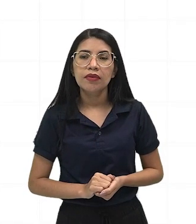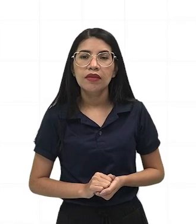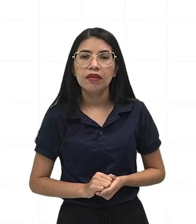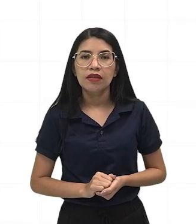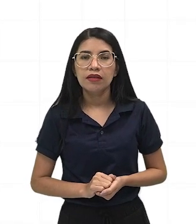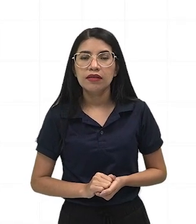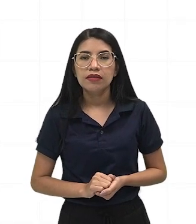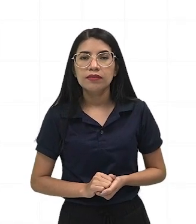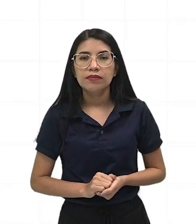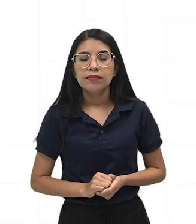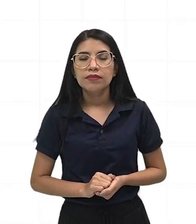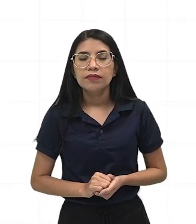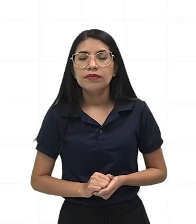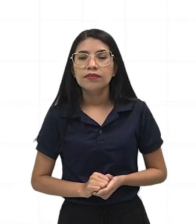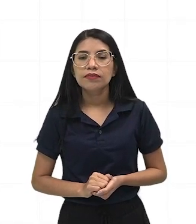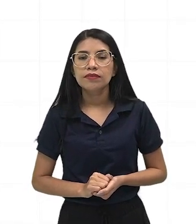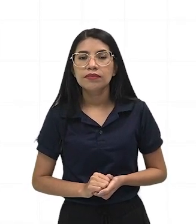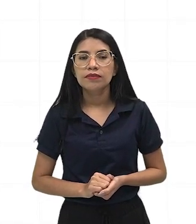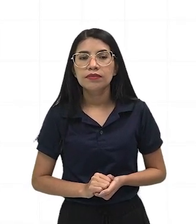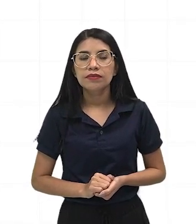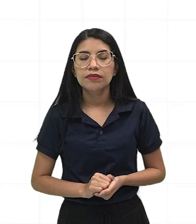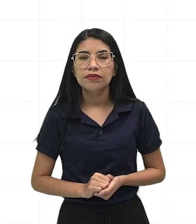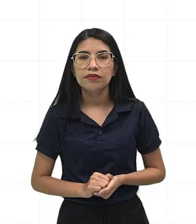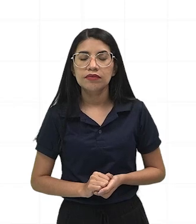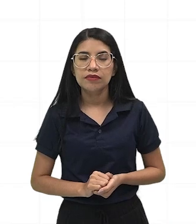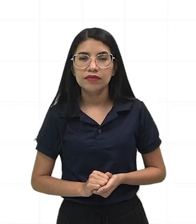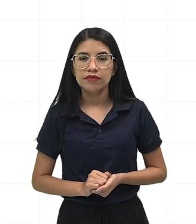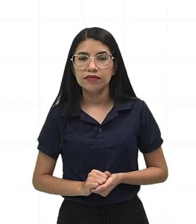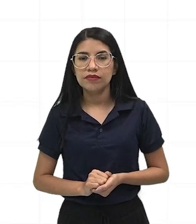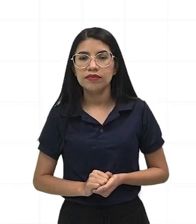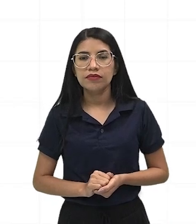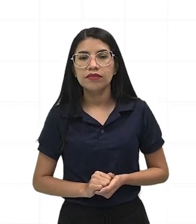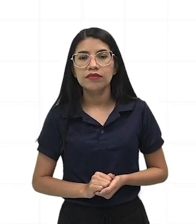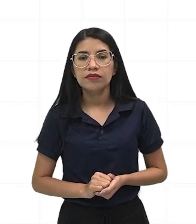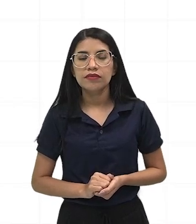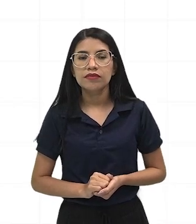continuar. Com a população,